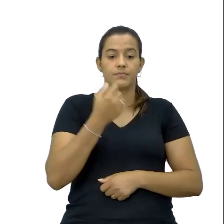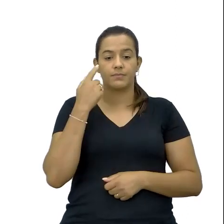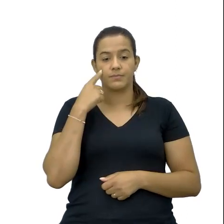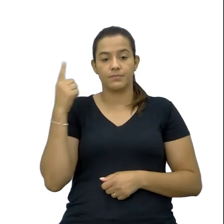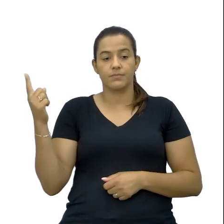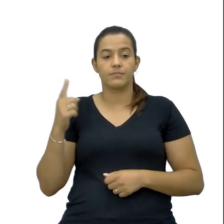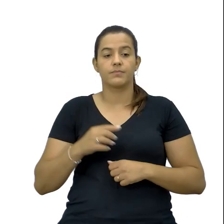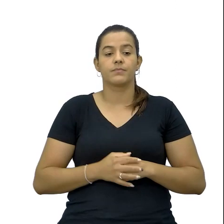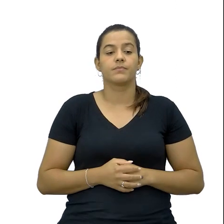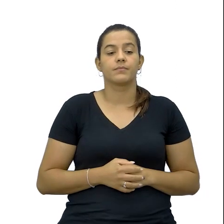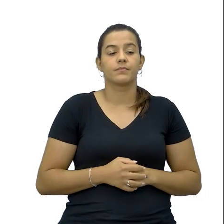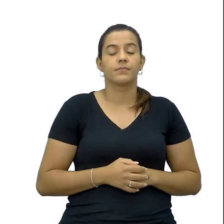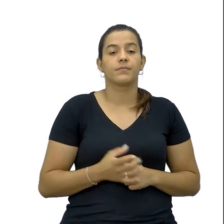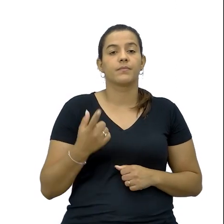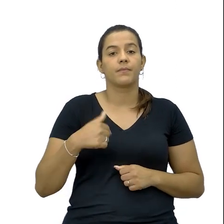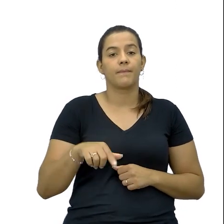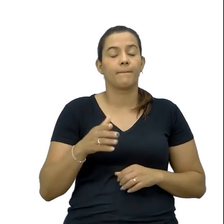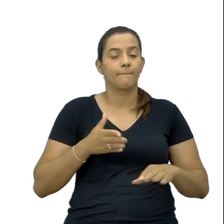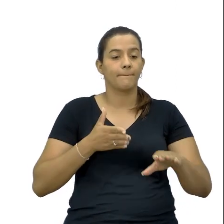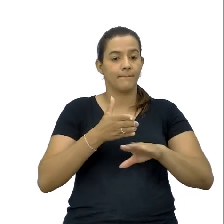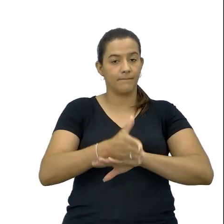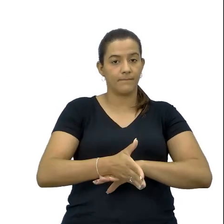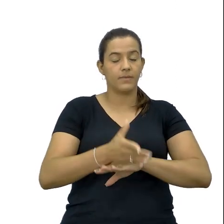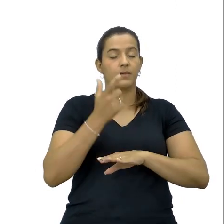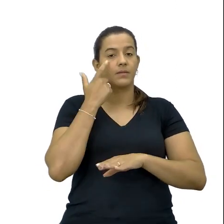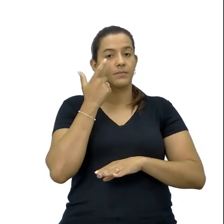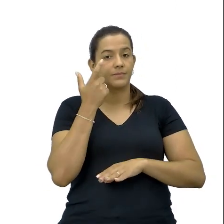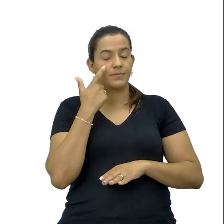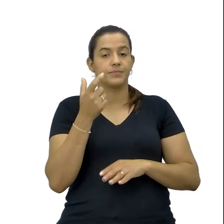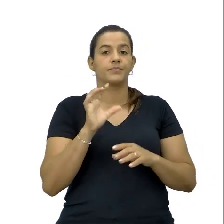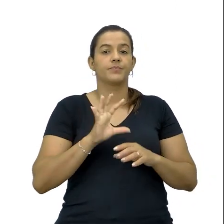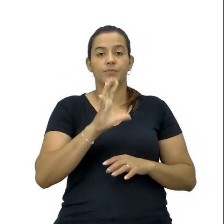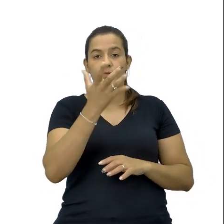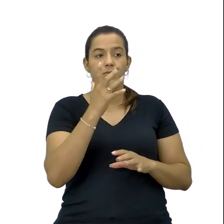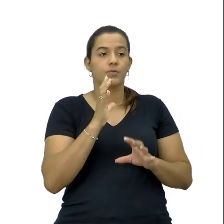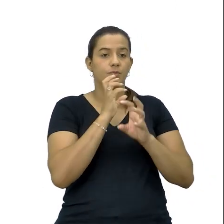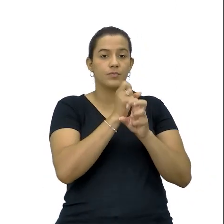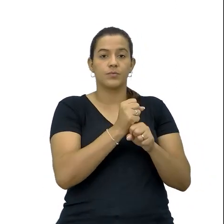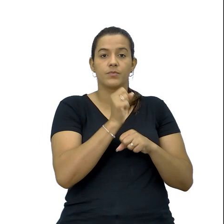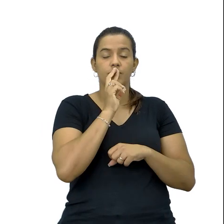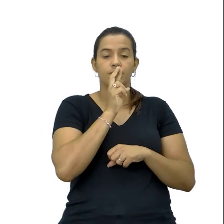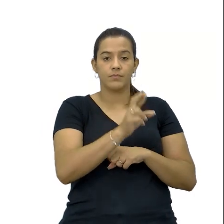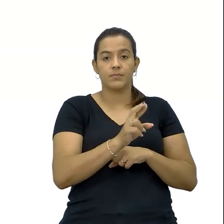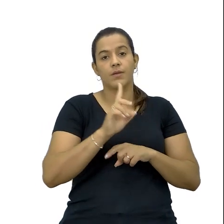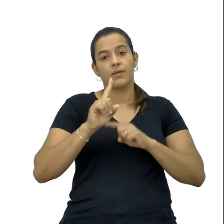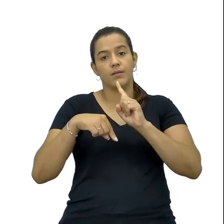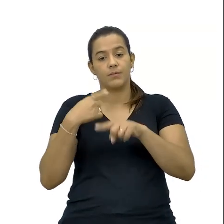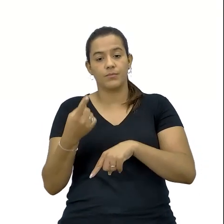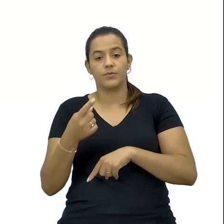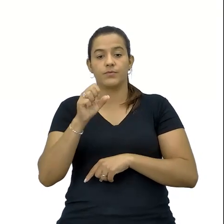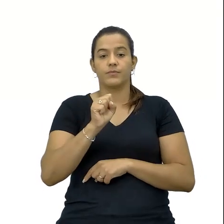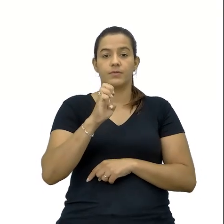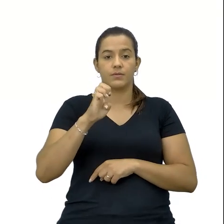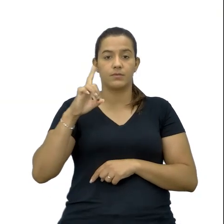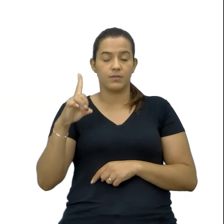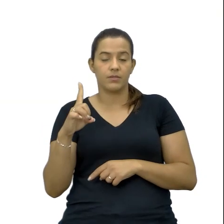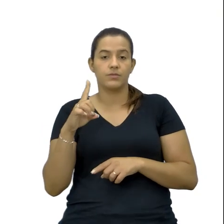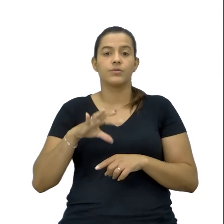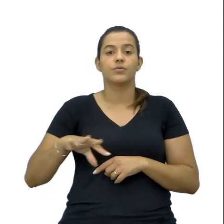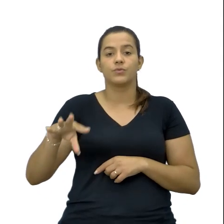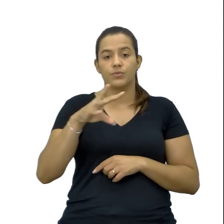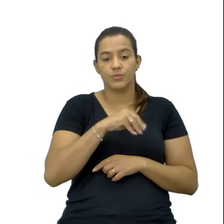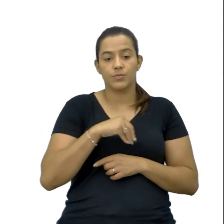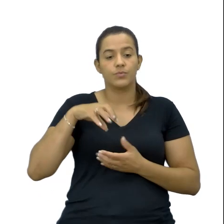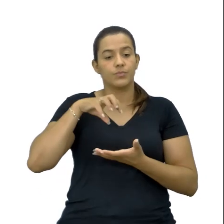quadrinho? Eu falei que eu entro na plataforma, que eu olho para os resultados, eu vou na matriz, como eu fiz aqui no segundo